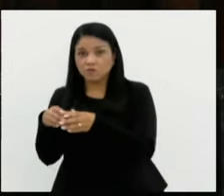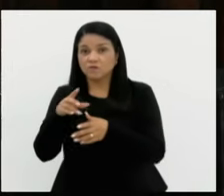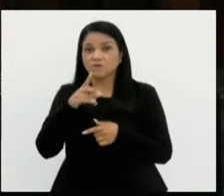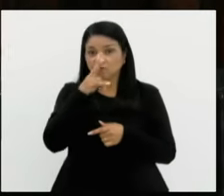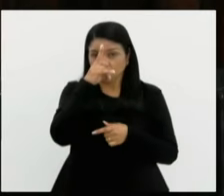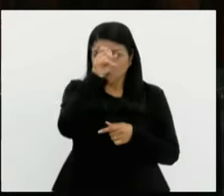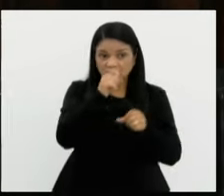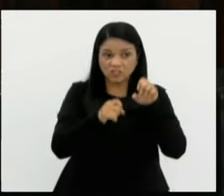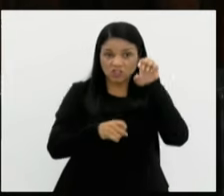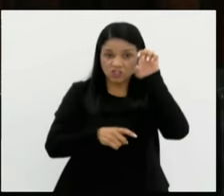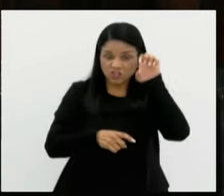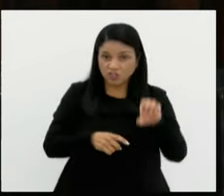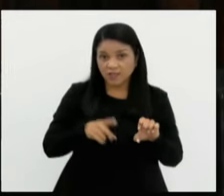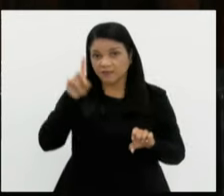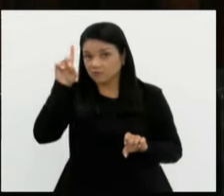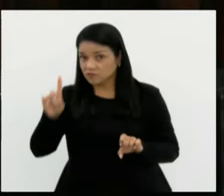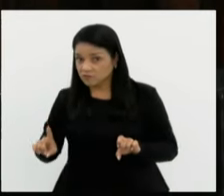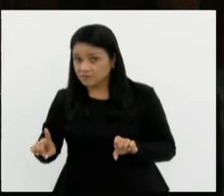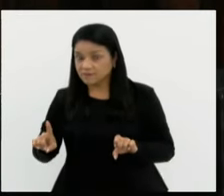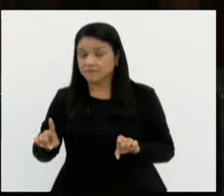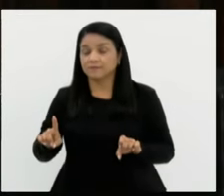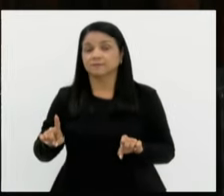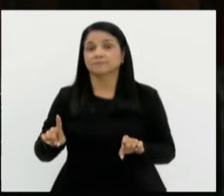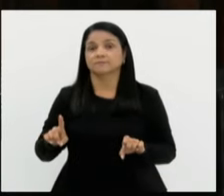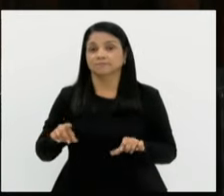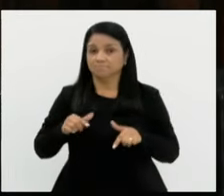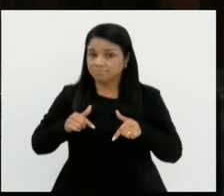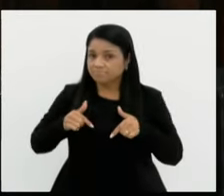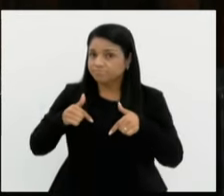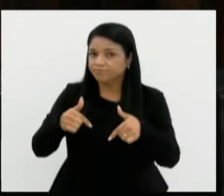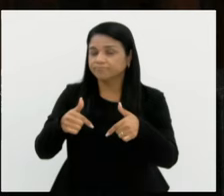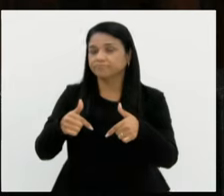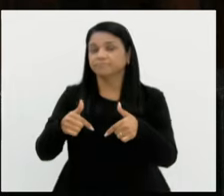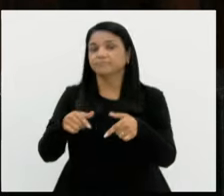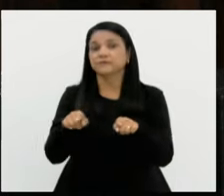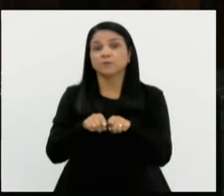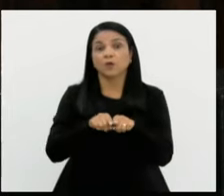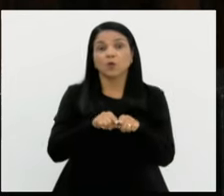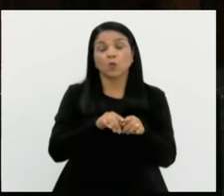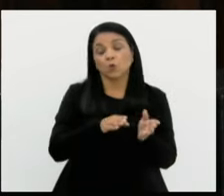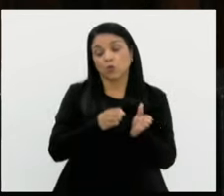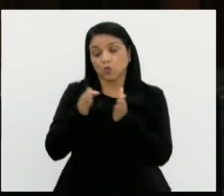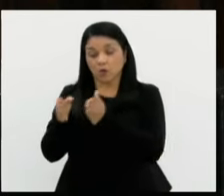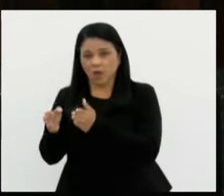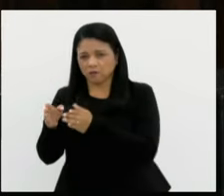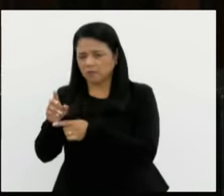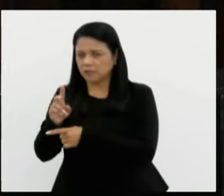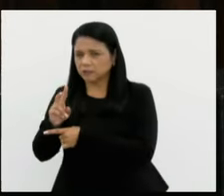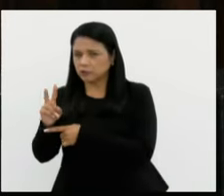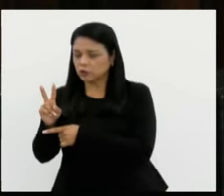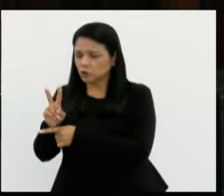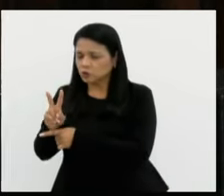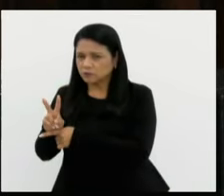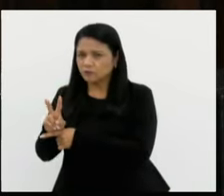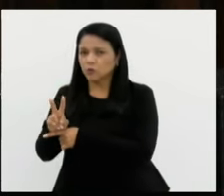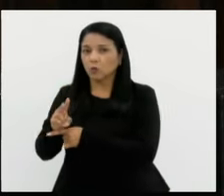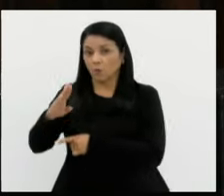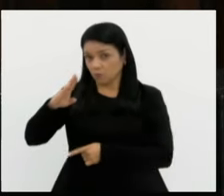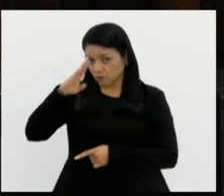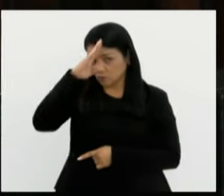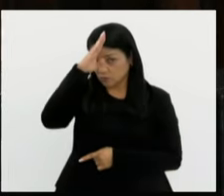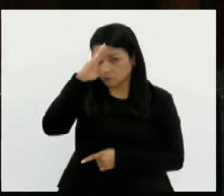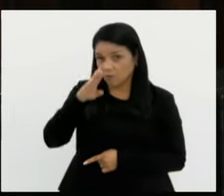pela direita, as forças progressistas dessa casa e, de outro lado, o campo mais conservador, tido como os bolsonaristas, que